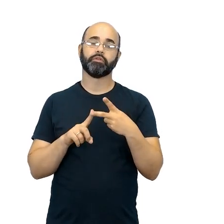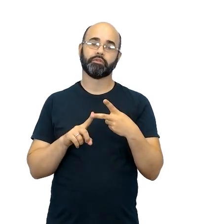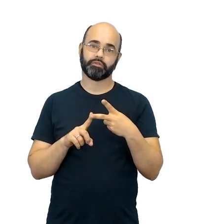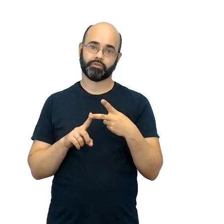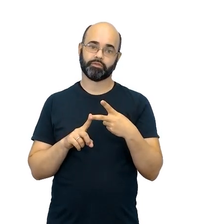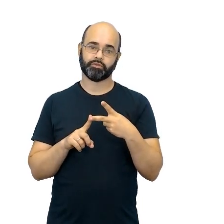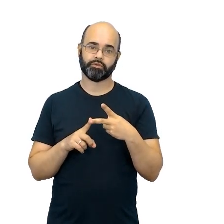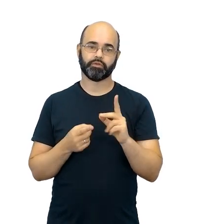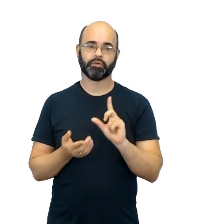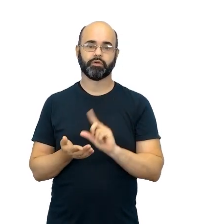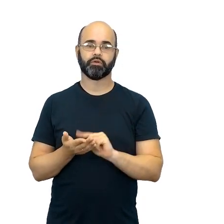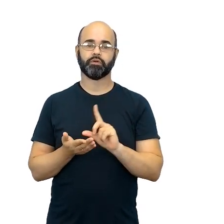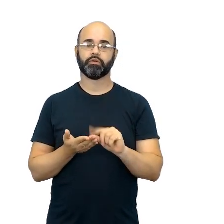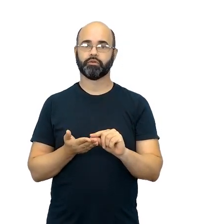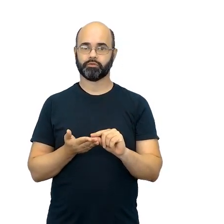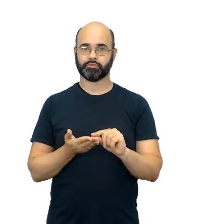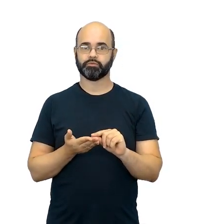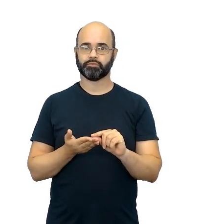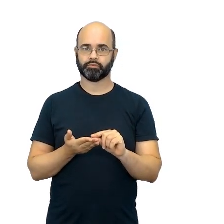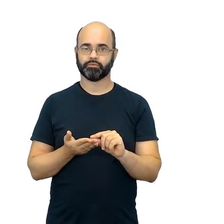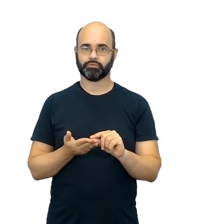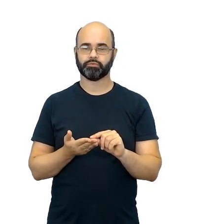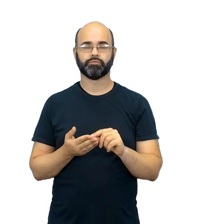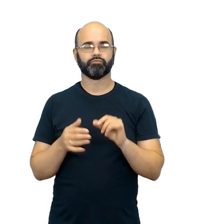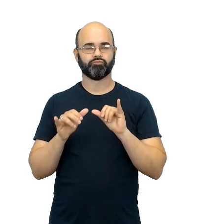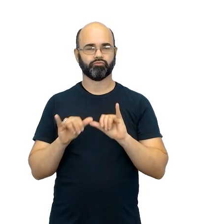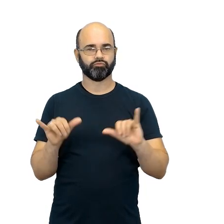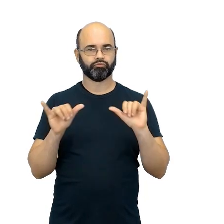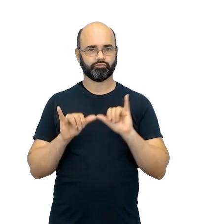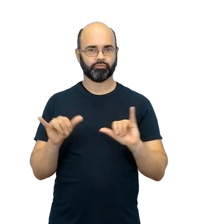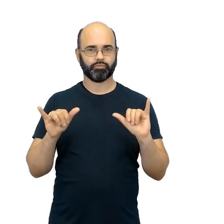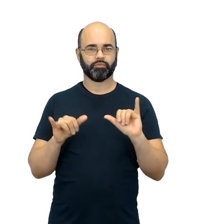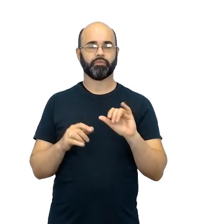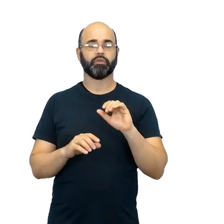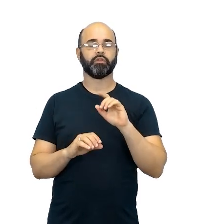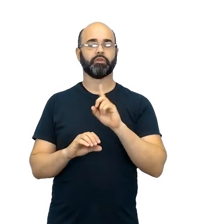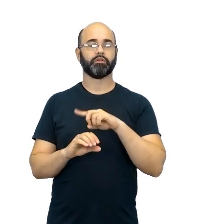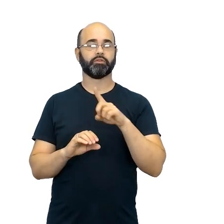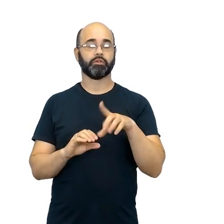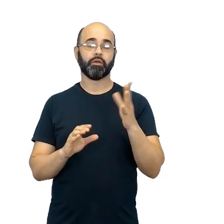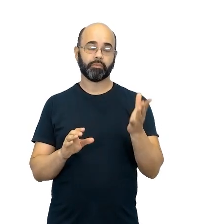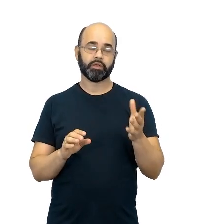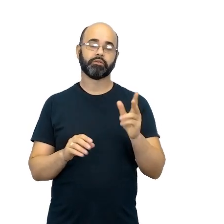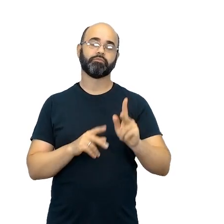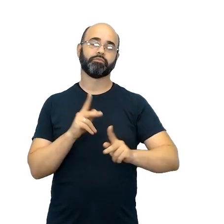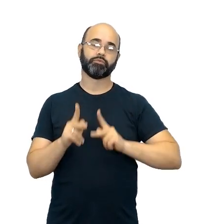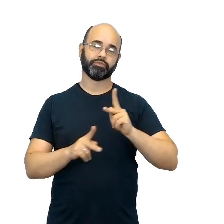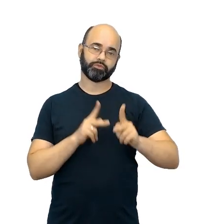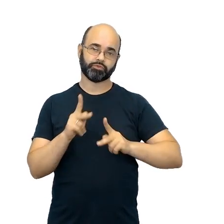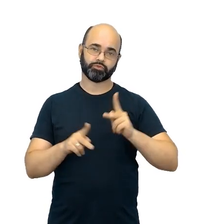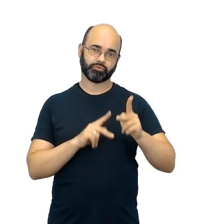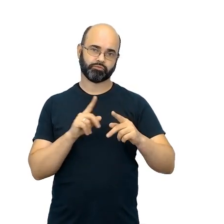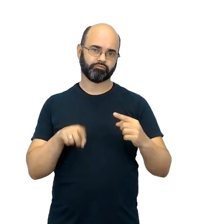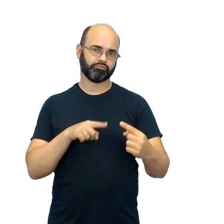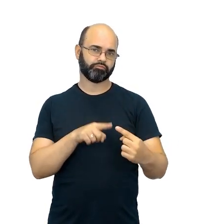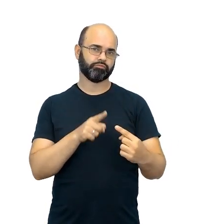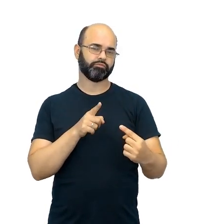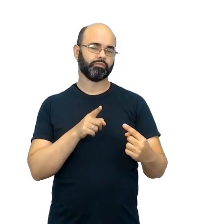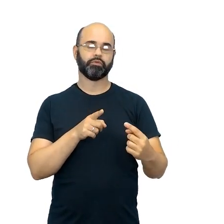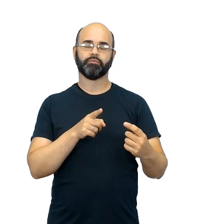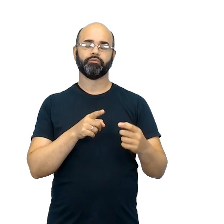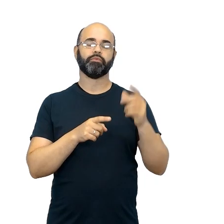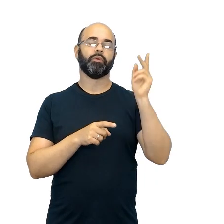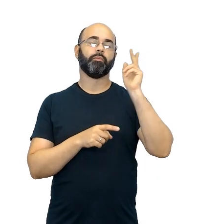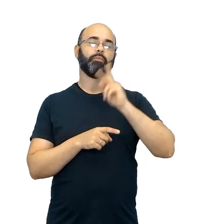um artigo mais de divulgação científica, mas com público-alvo professores ainda, ou estudantes avançados, já